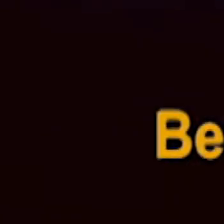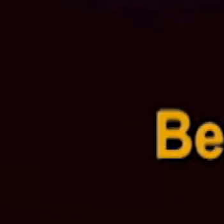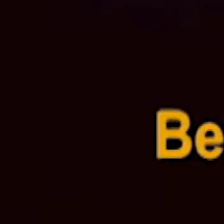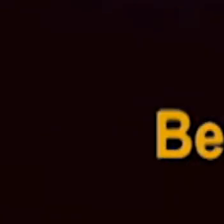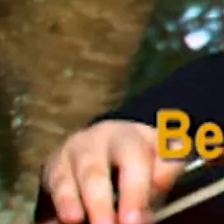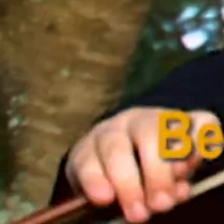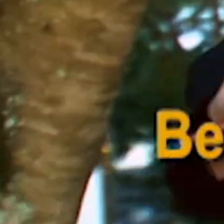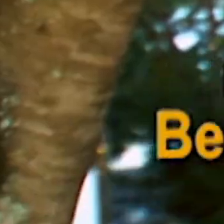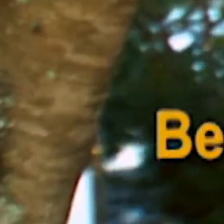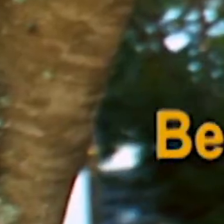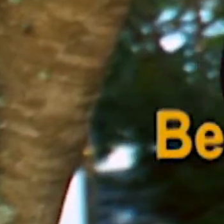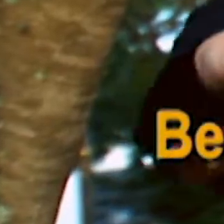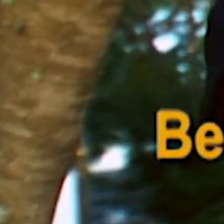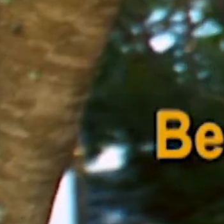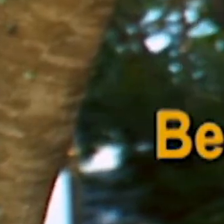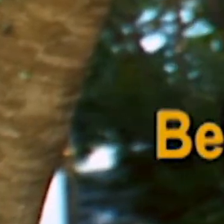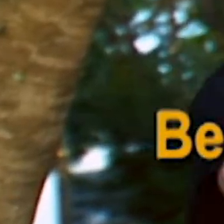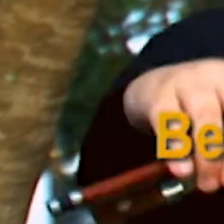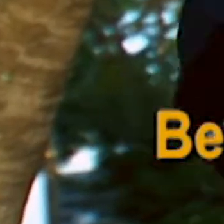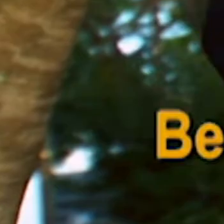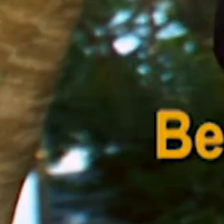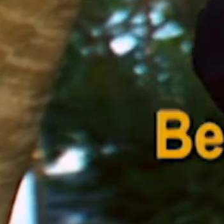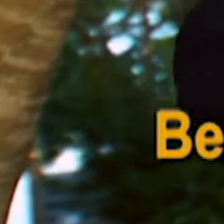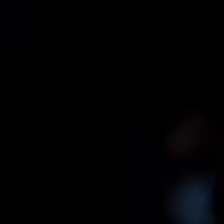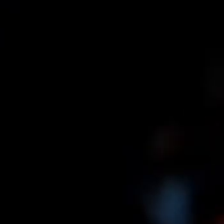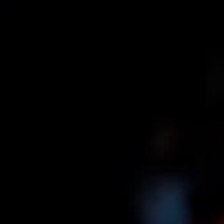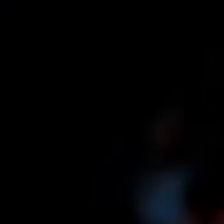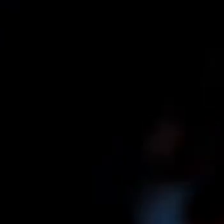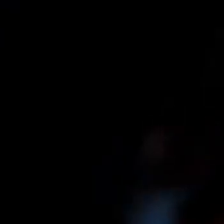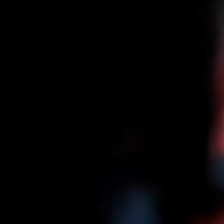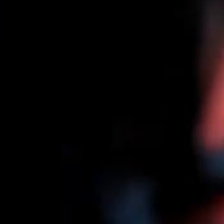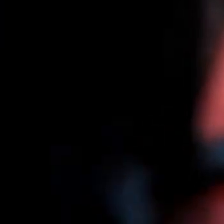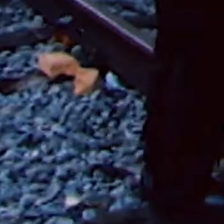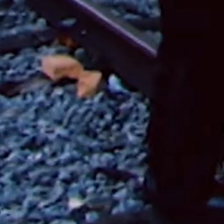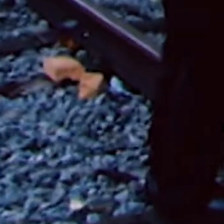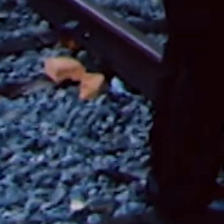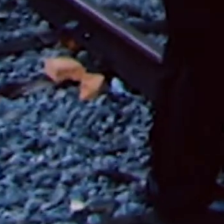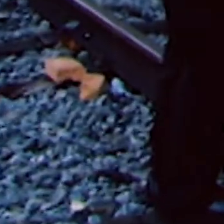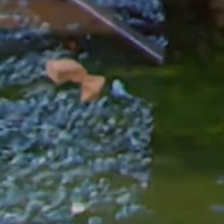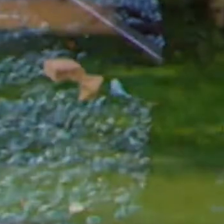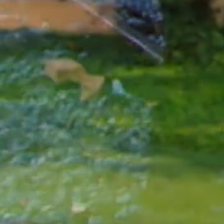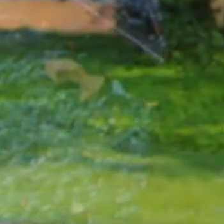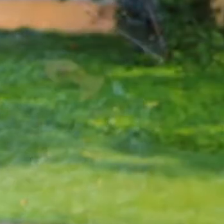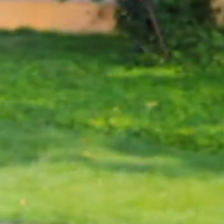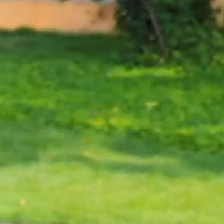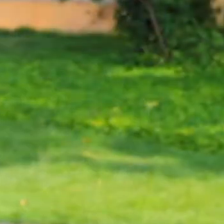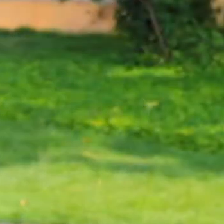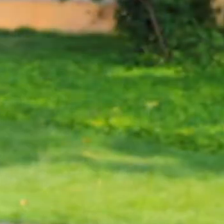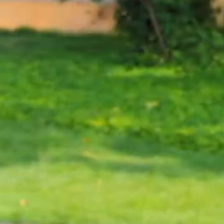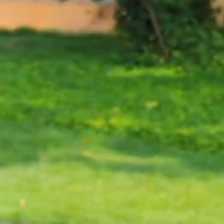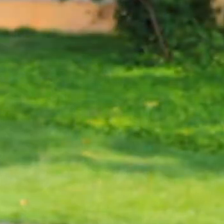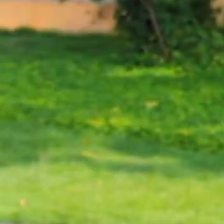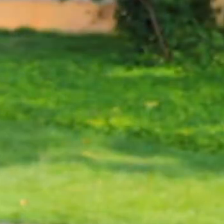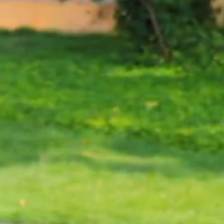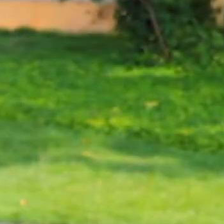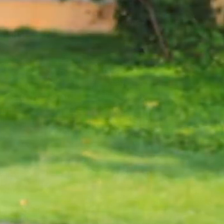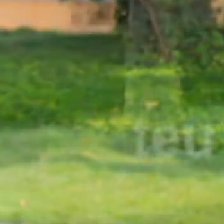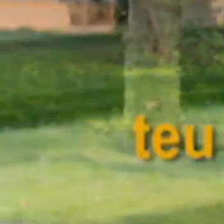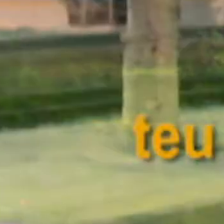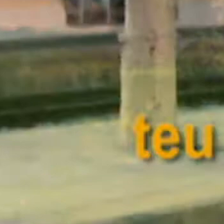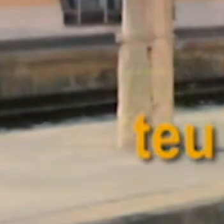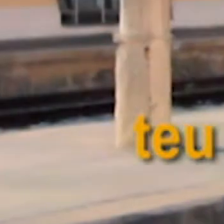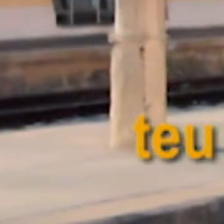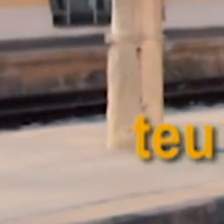berço mundo de filhos brilhantes, tradição de inegável valor. E